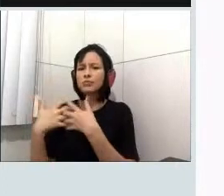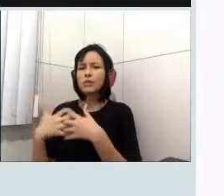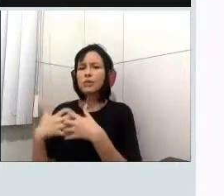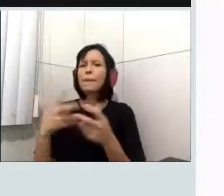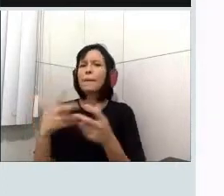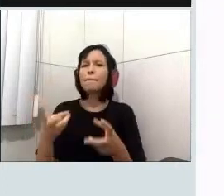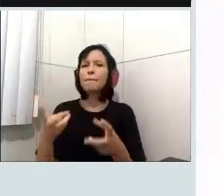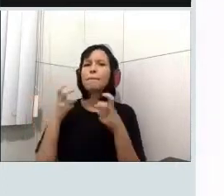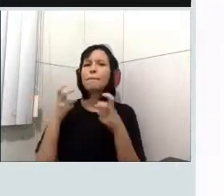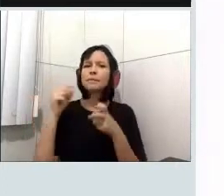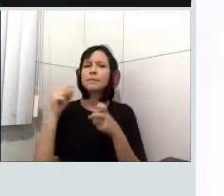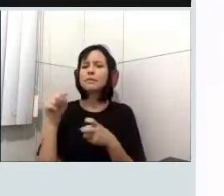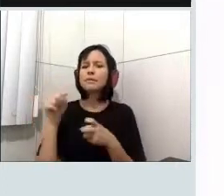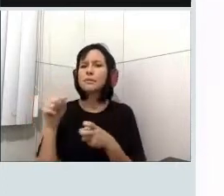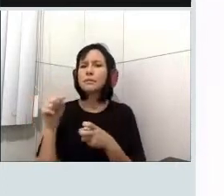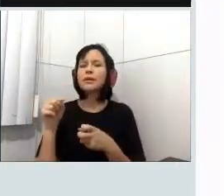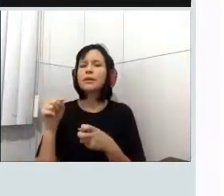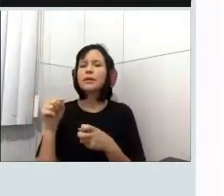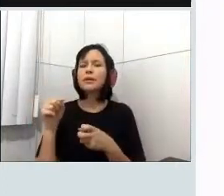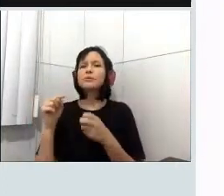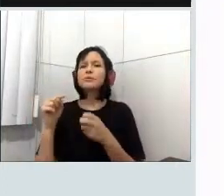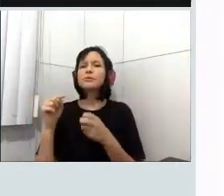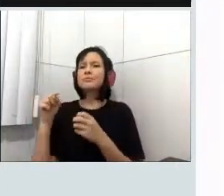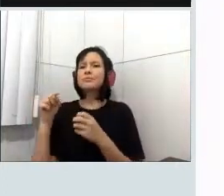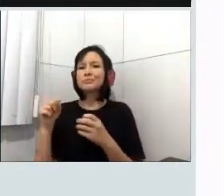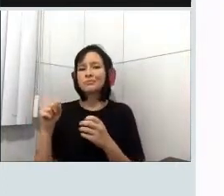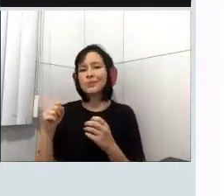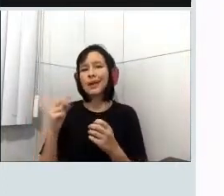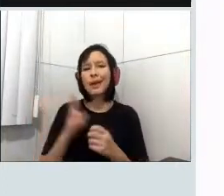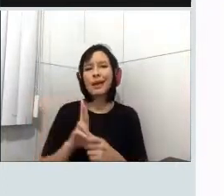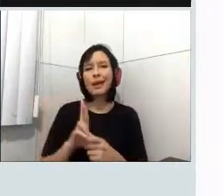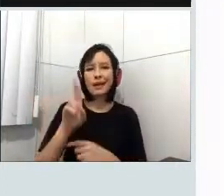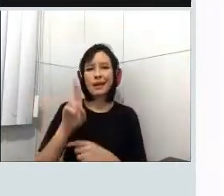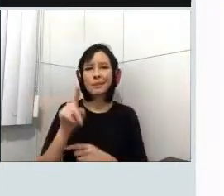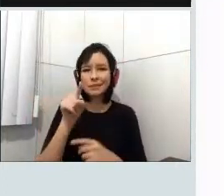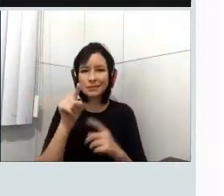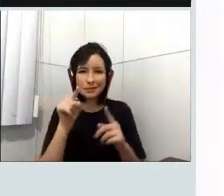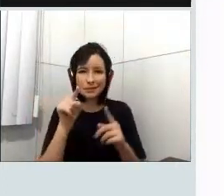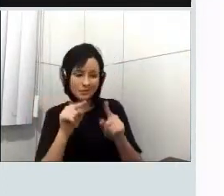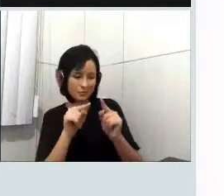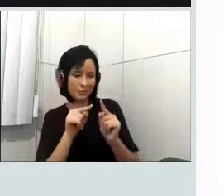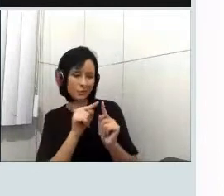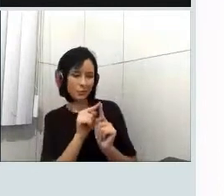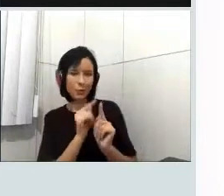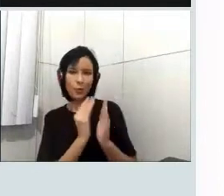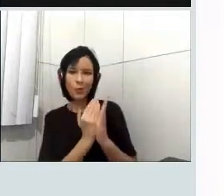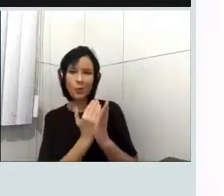perceber que esse cantinho realmente representa isso.